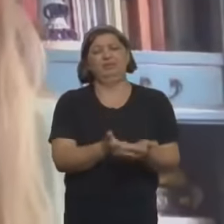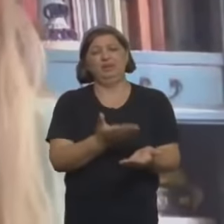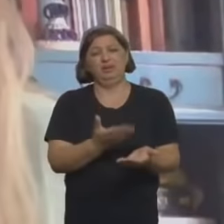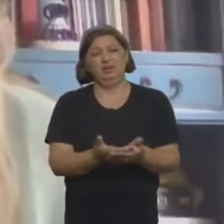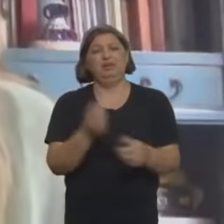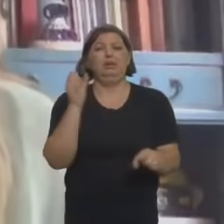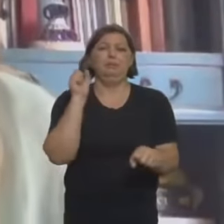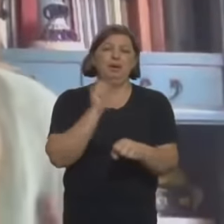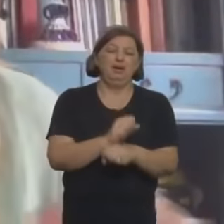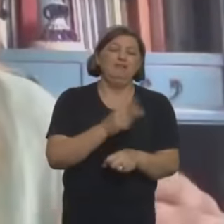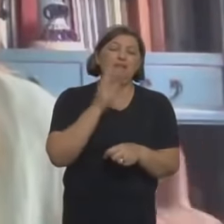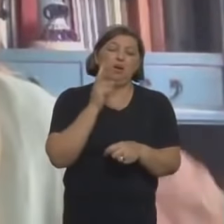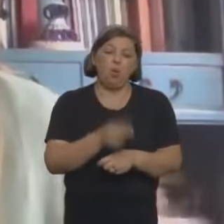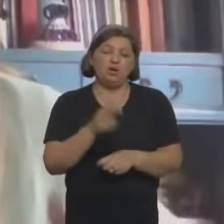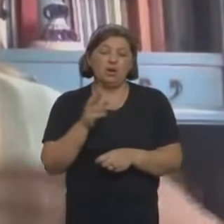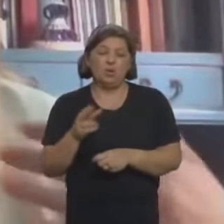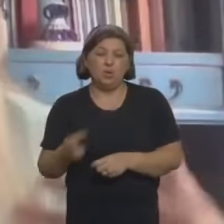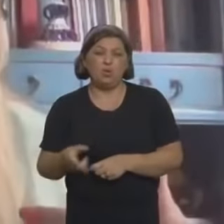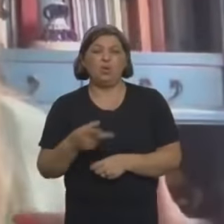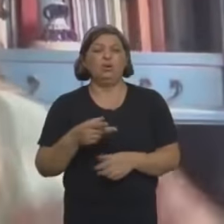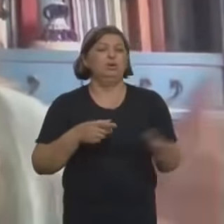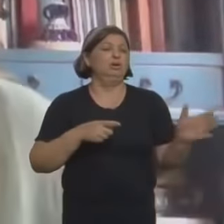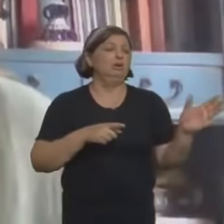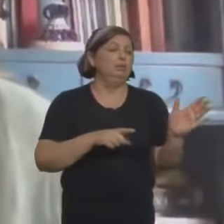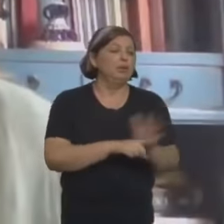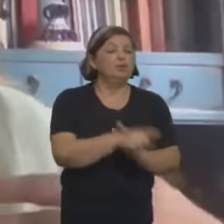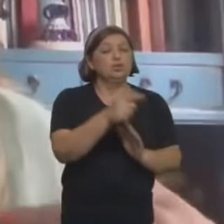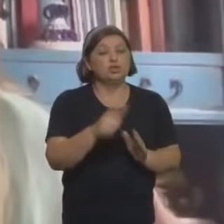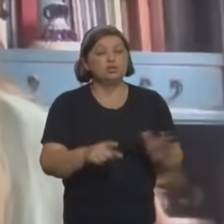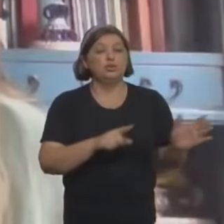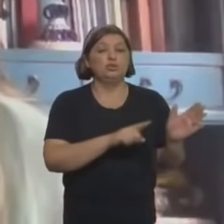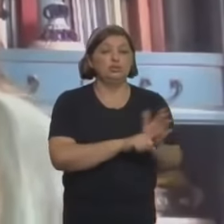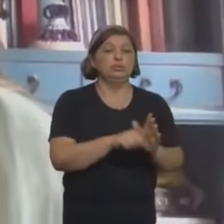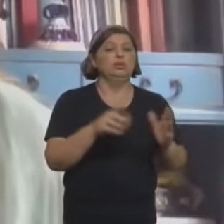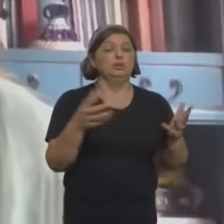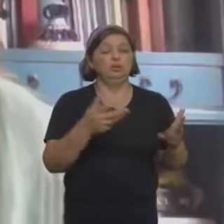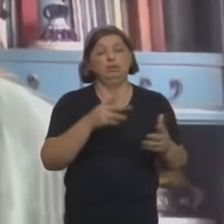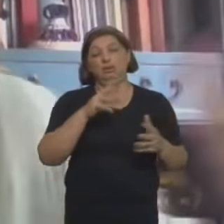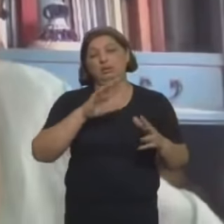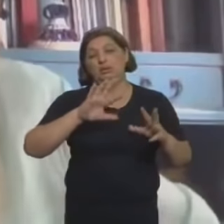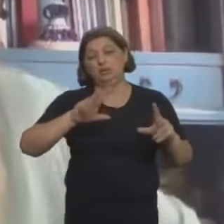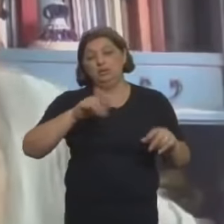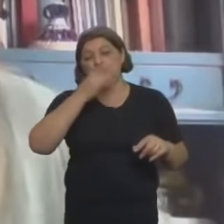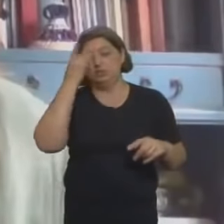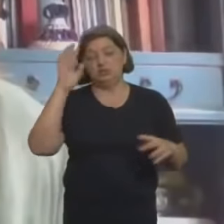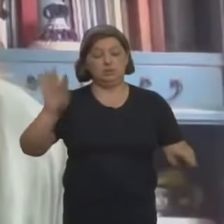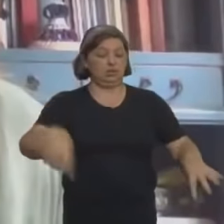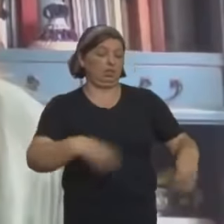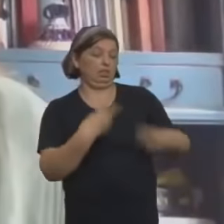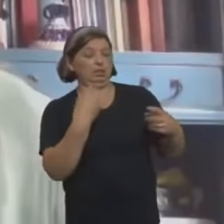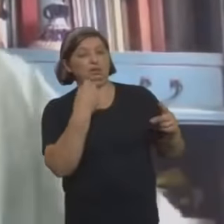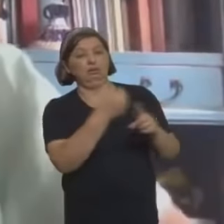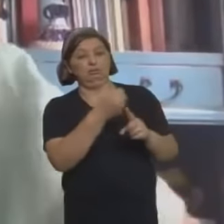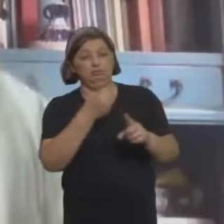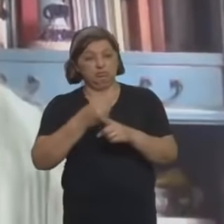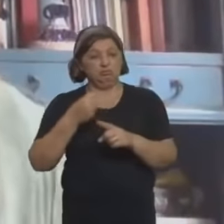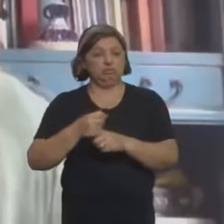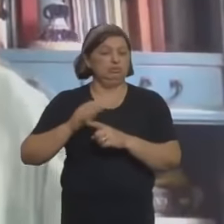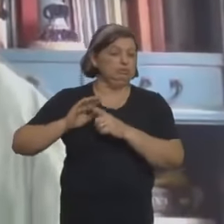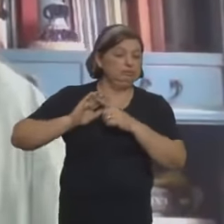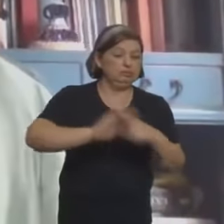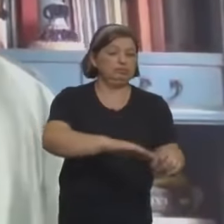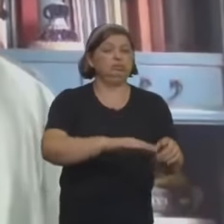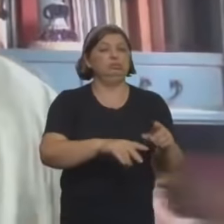no meio e repete perguntas, quer muito chamar atenção, e batia muito nos amigos, bate na cabeça,